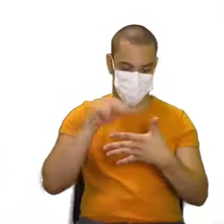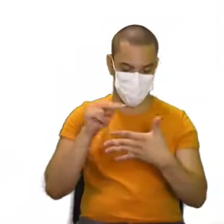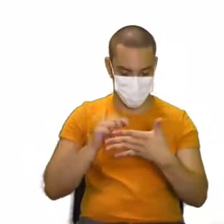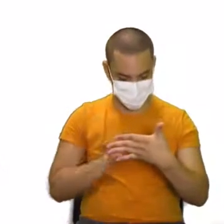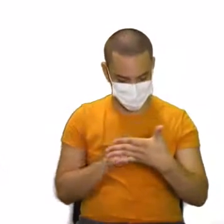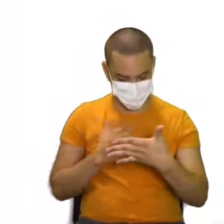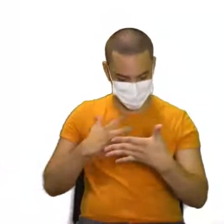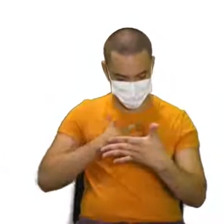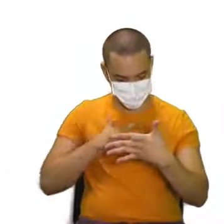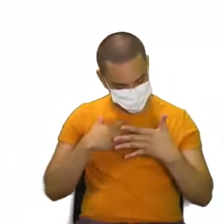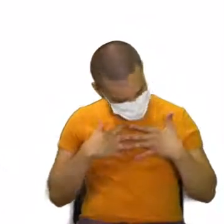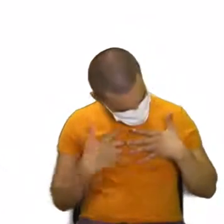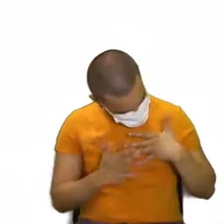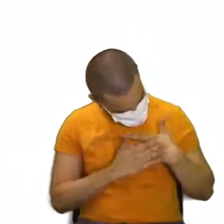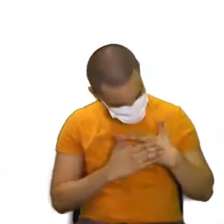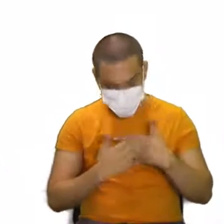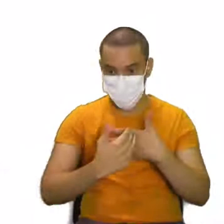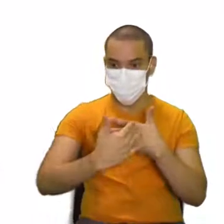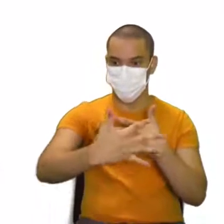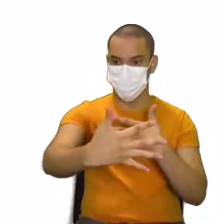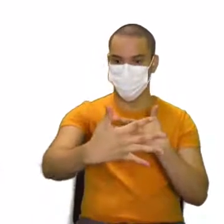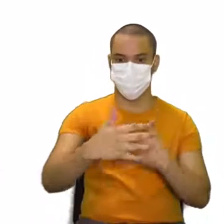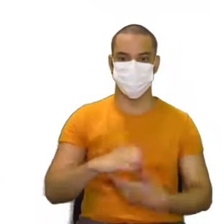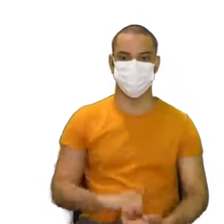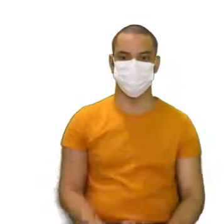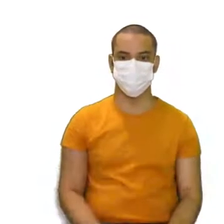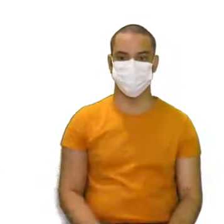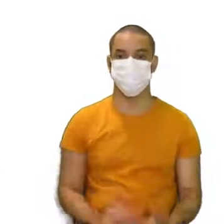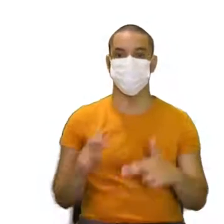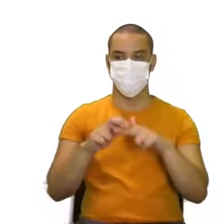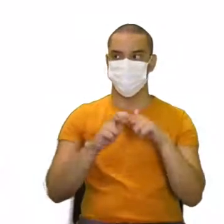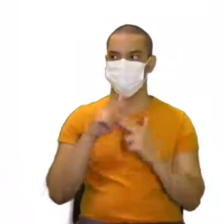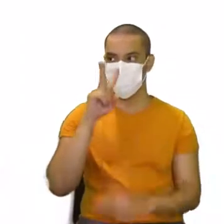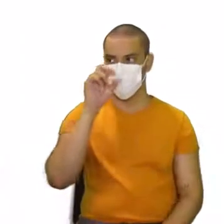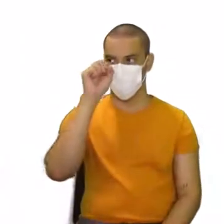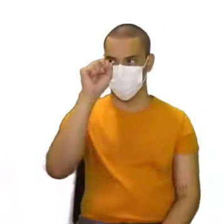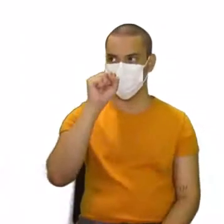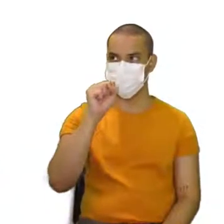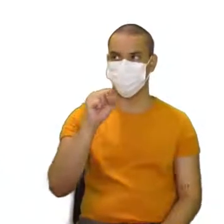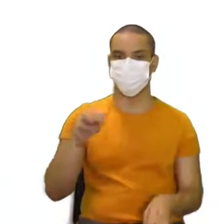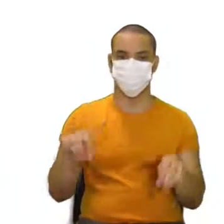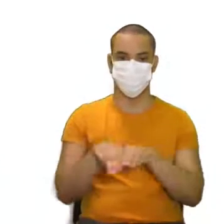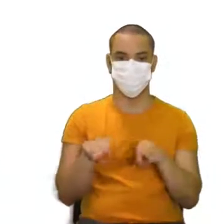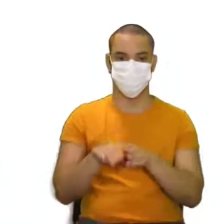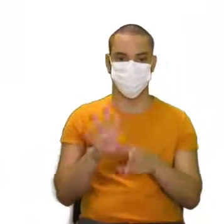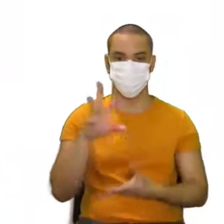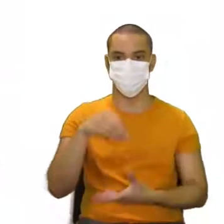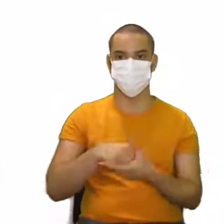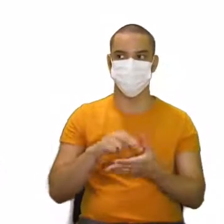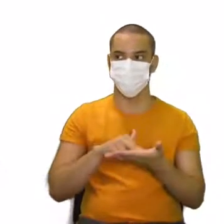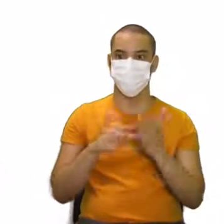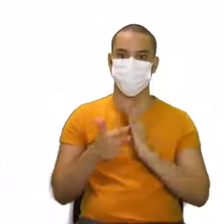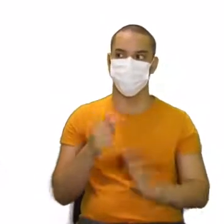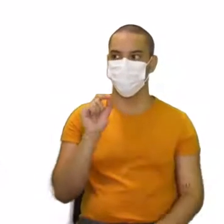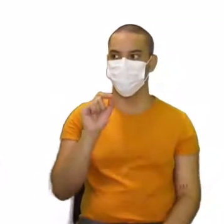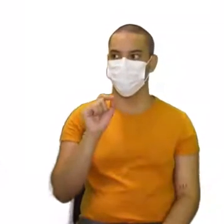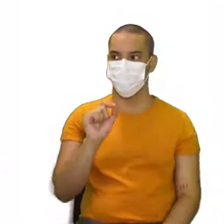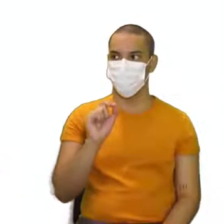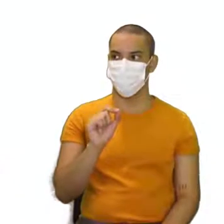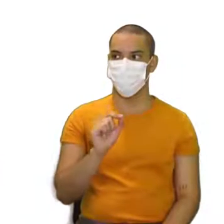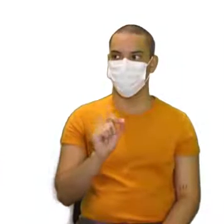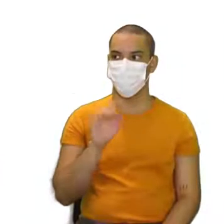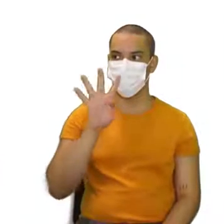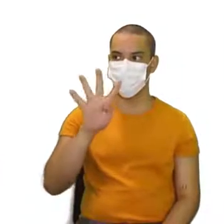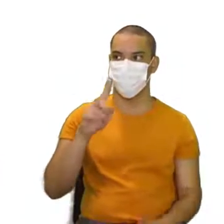sentido né é saindo então força magnética gente a força magnética que que você vai fazer